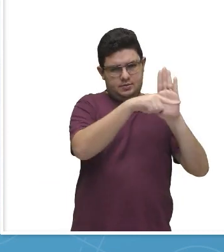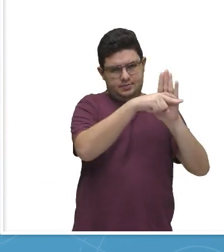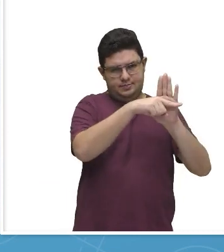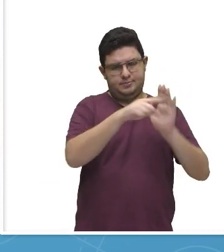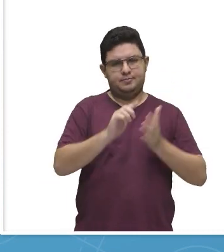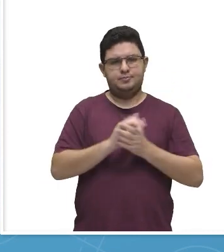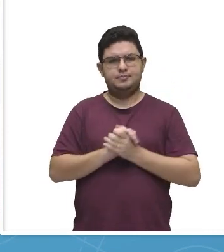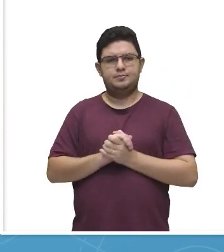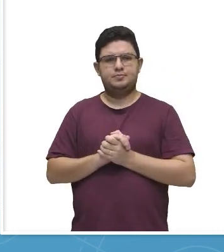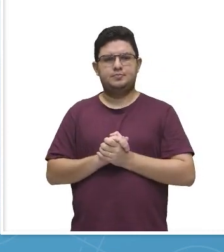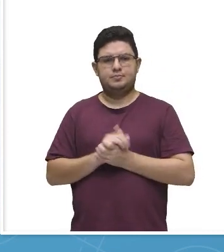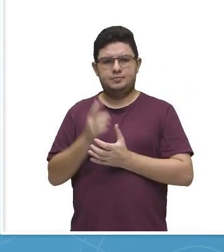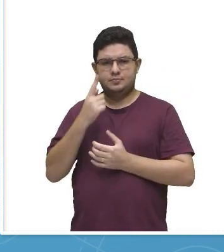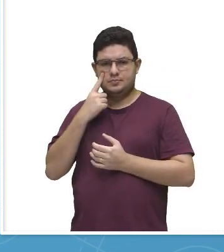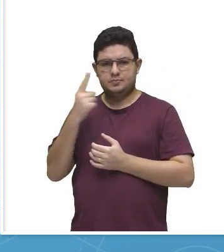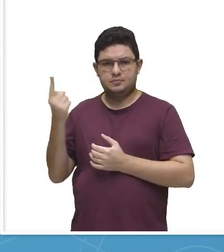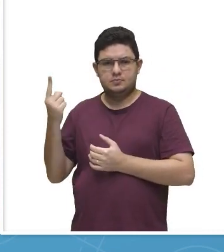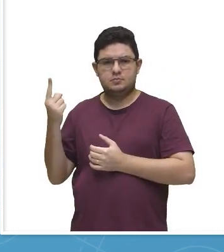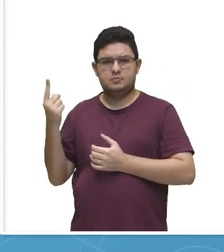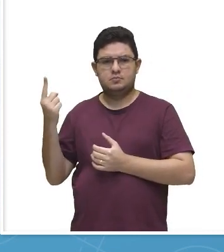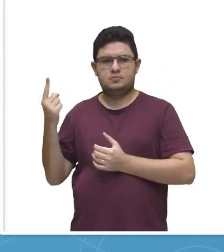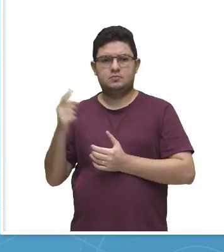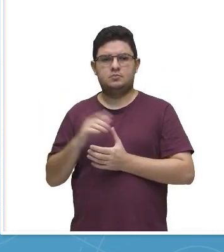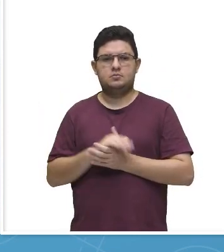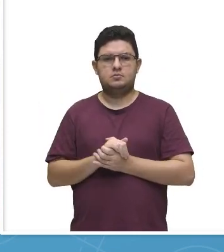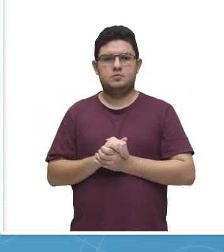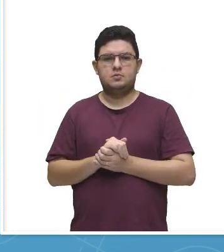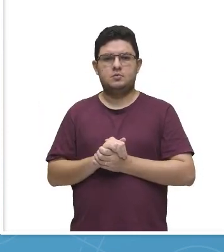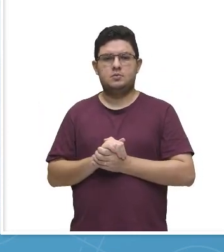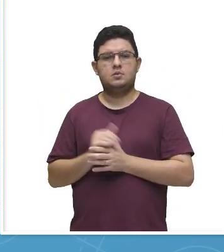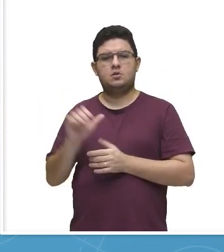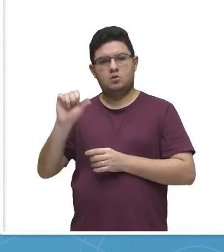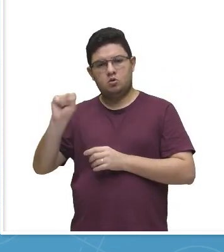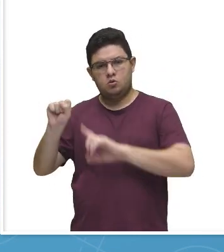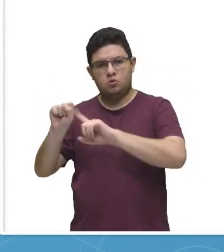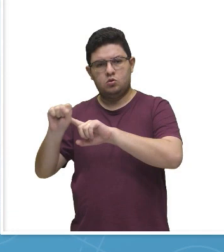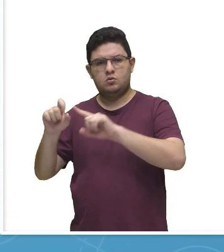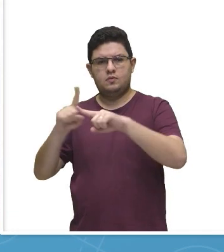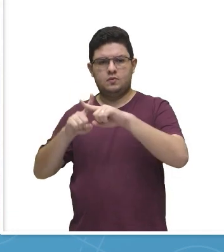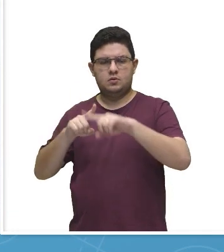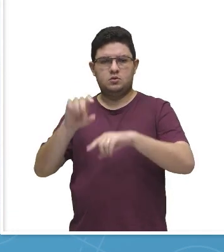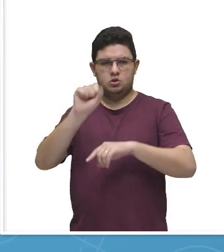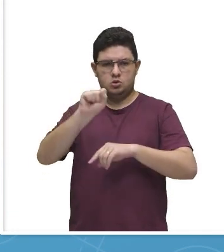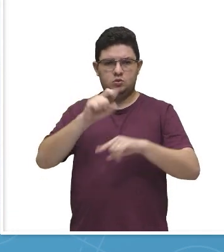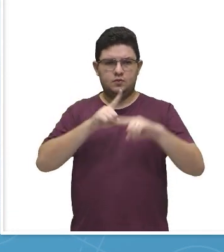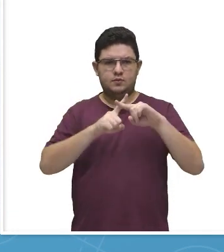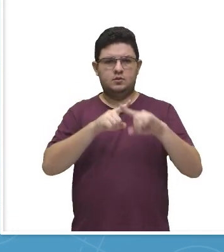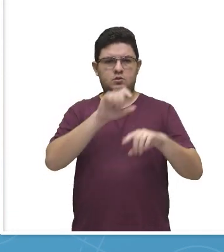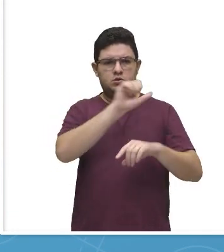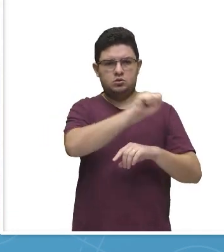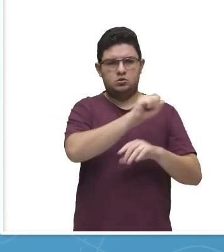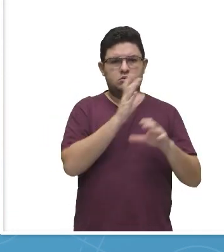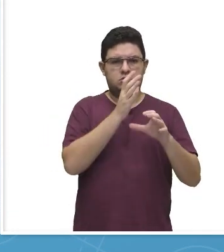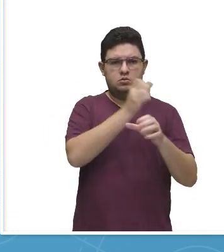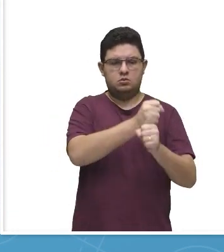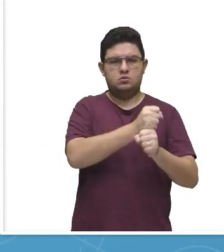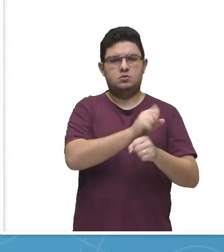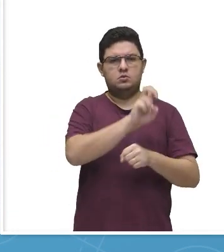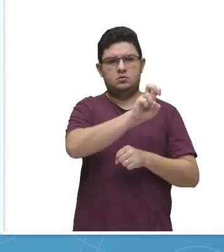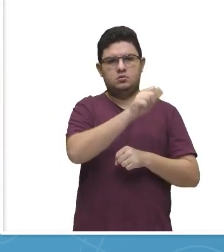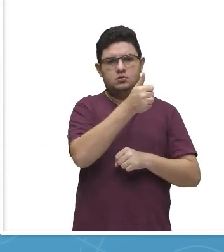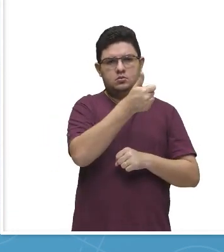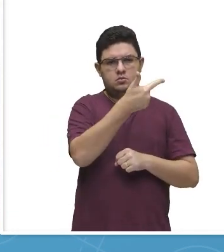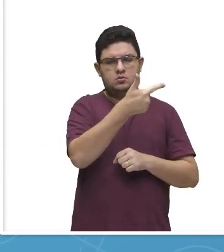Multiplicando 8 vezes 8, 64. 64 vezes 8, 512. Então, fica menos 512, tá? Se eu